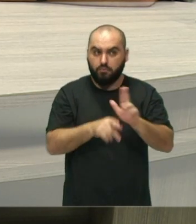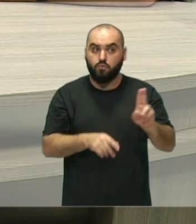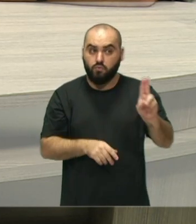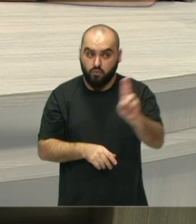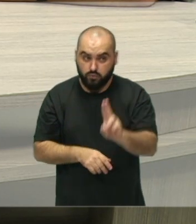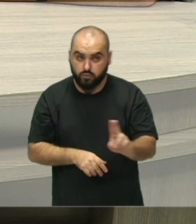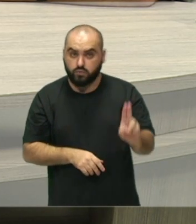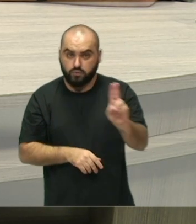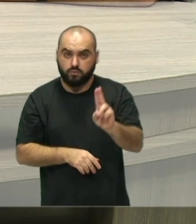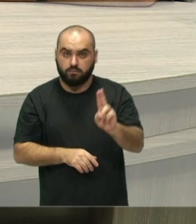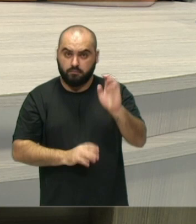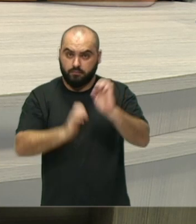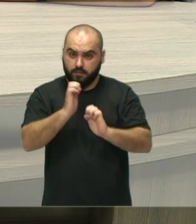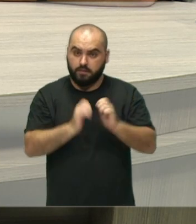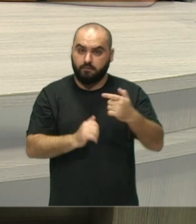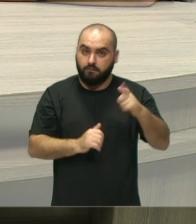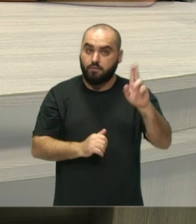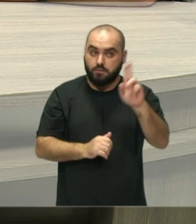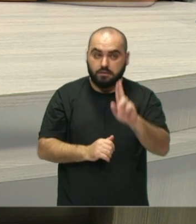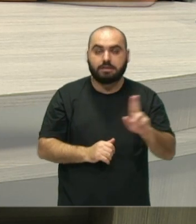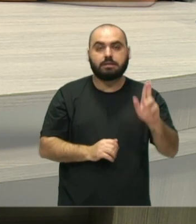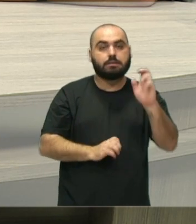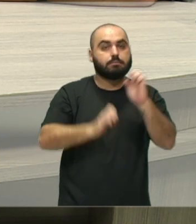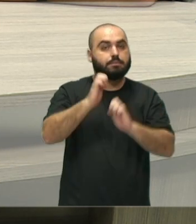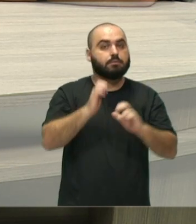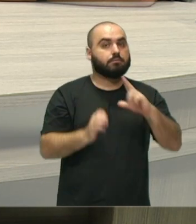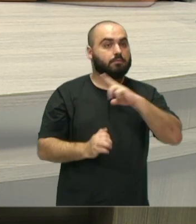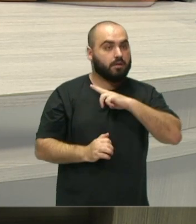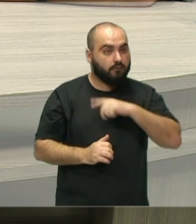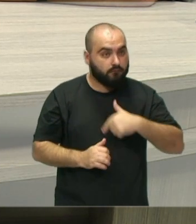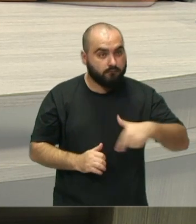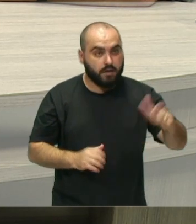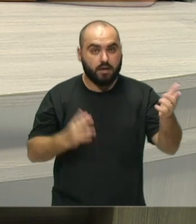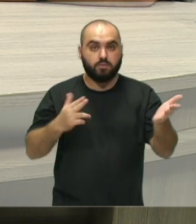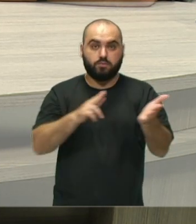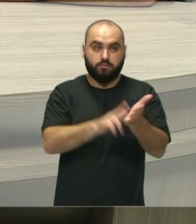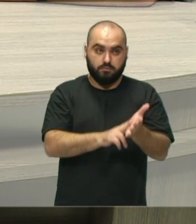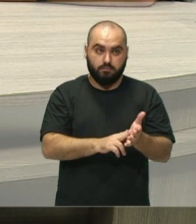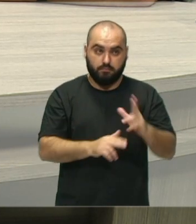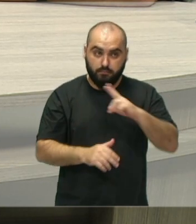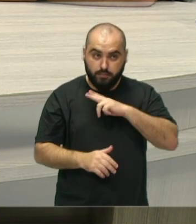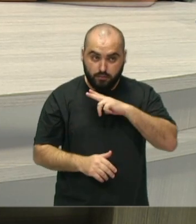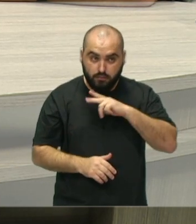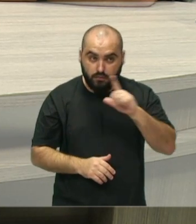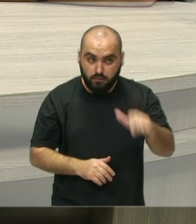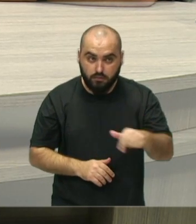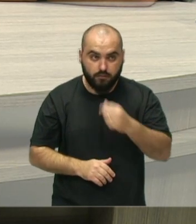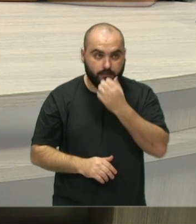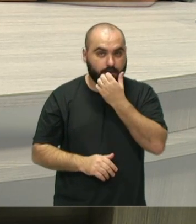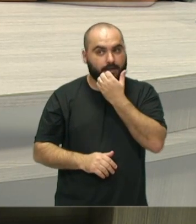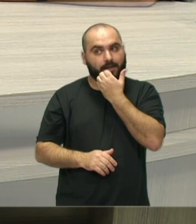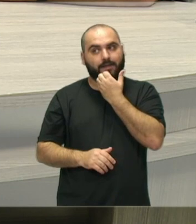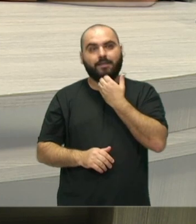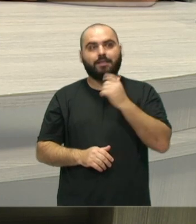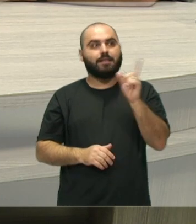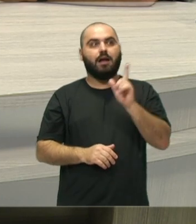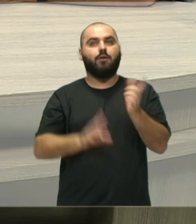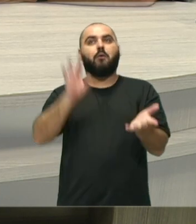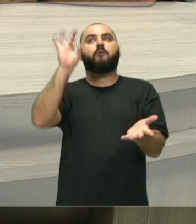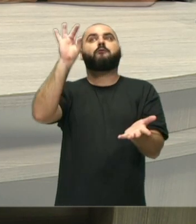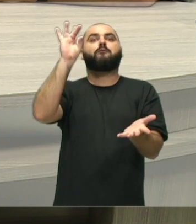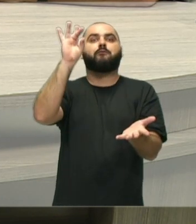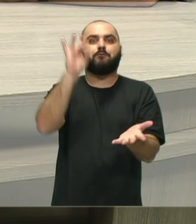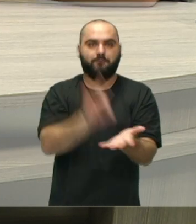né? Para uma empresa que vá assumir e tal, não exatamente da